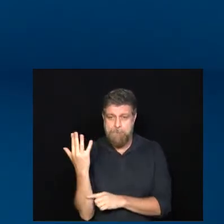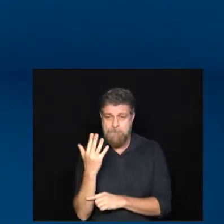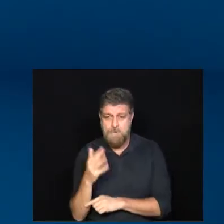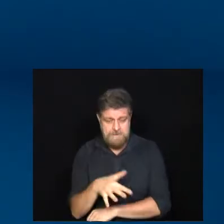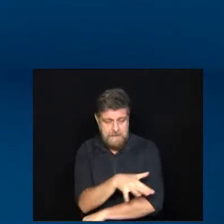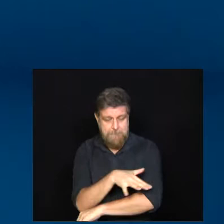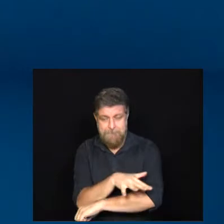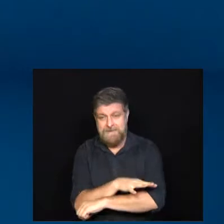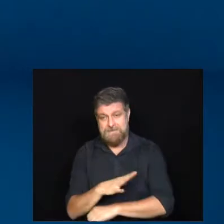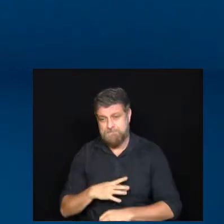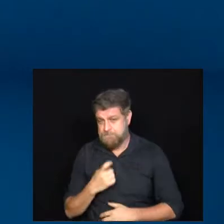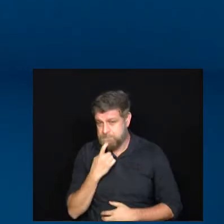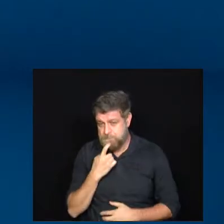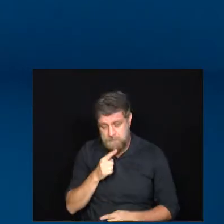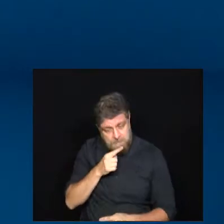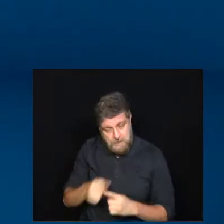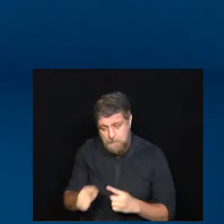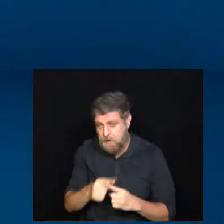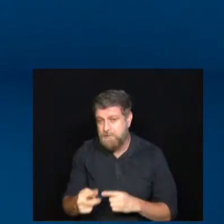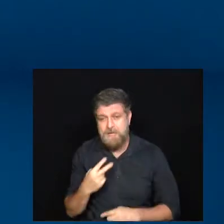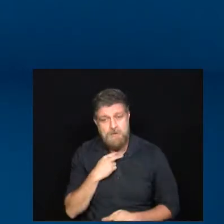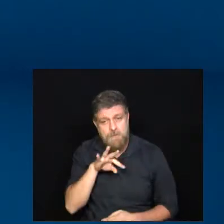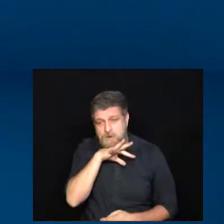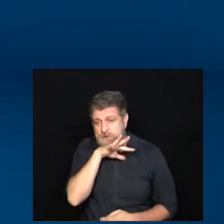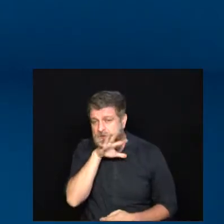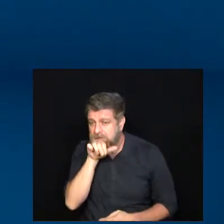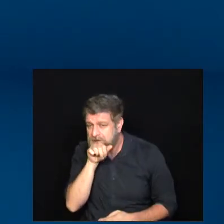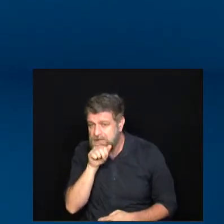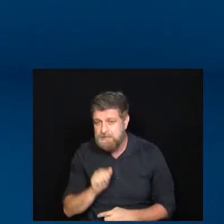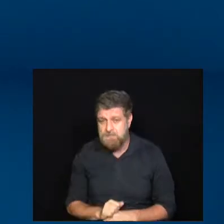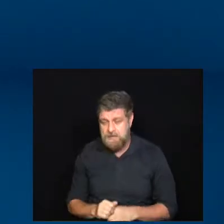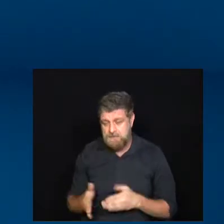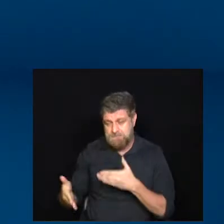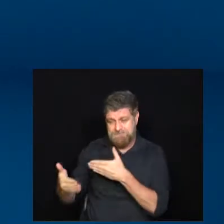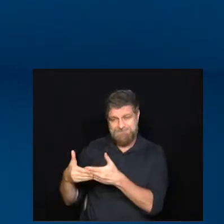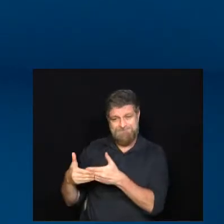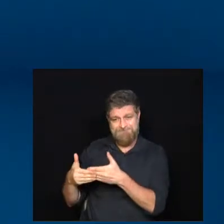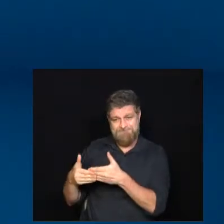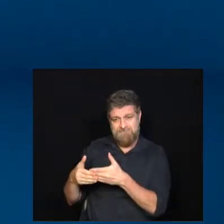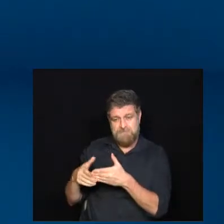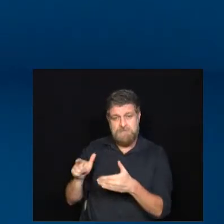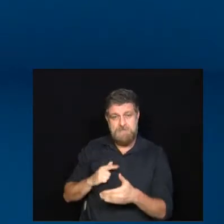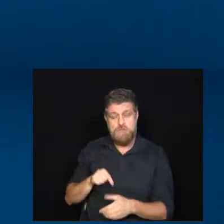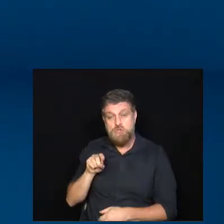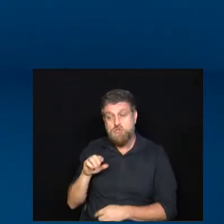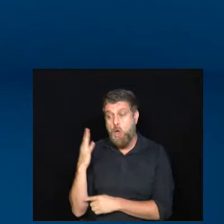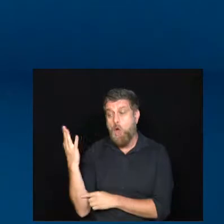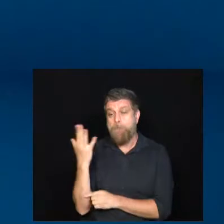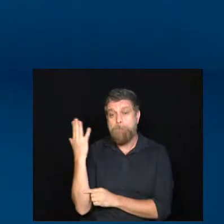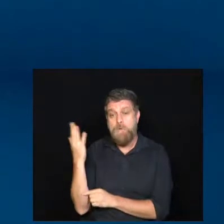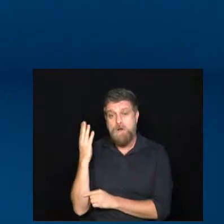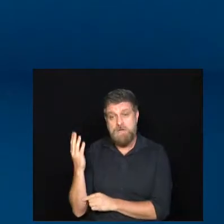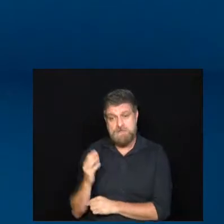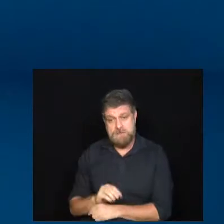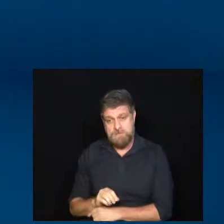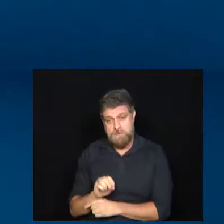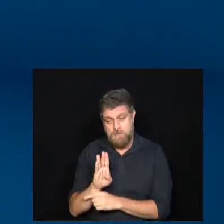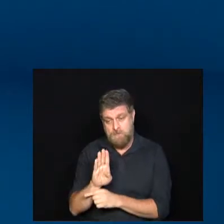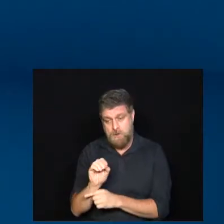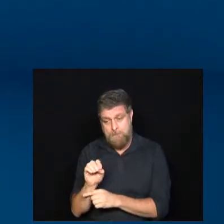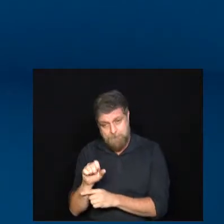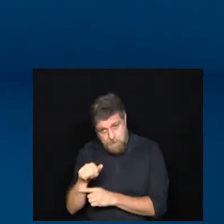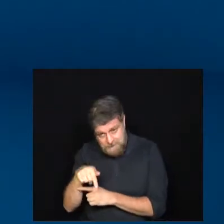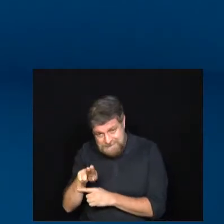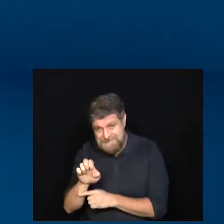A proposta proíbe a existência de animais silvestres em cativeiros, à exceção do Bosque do Jequitibás. Para este último,